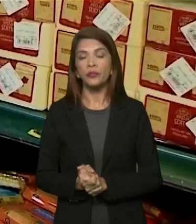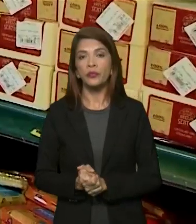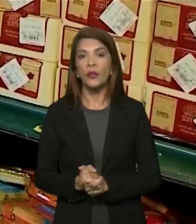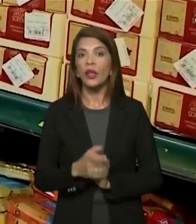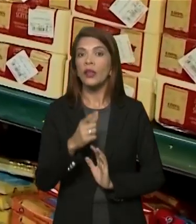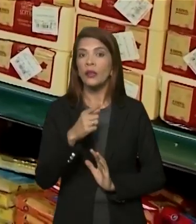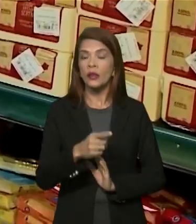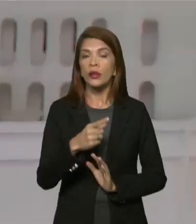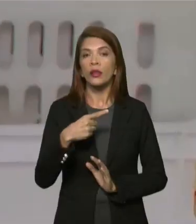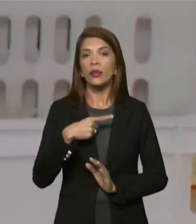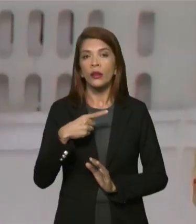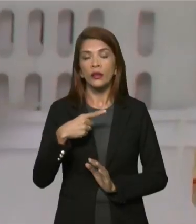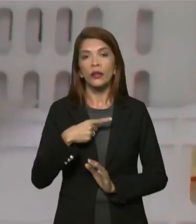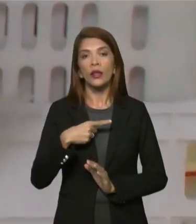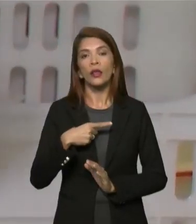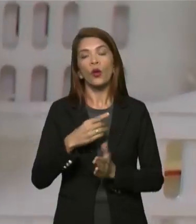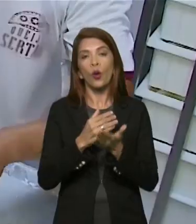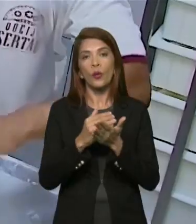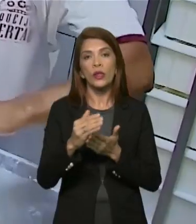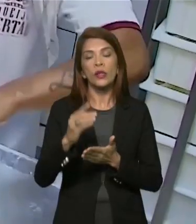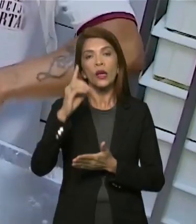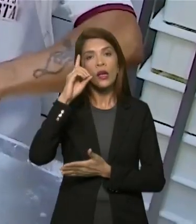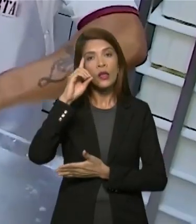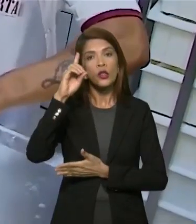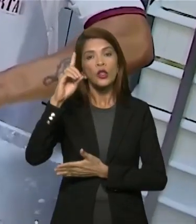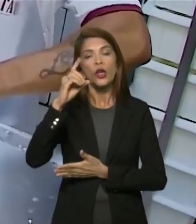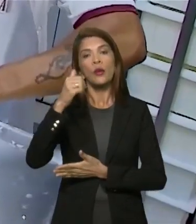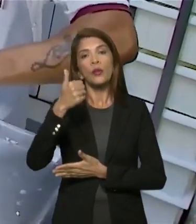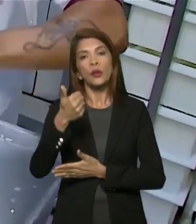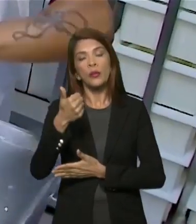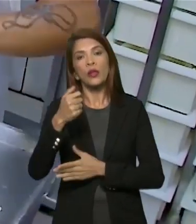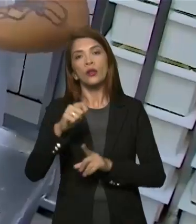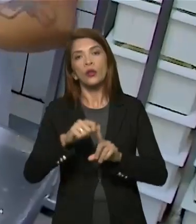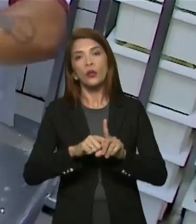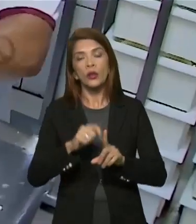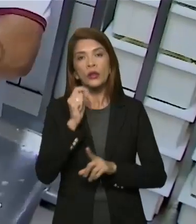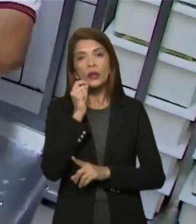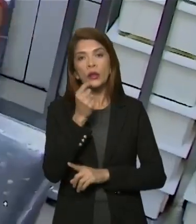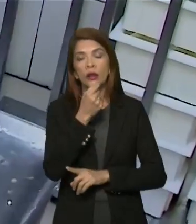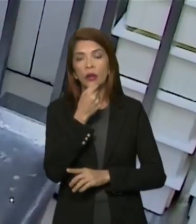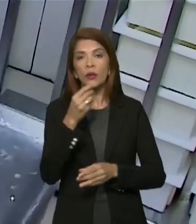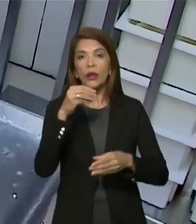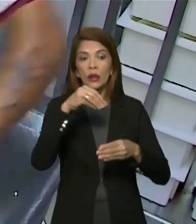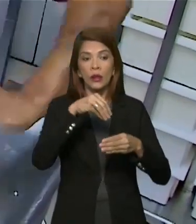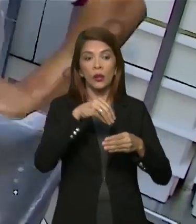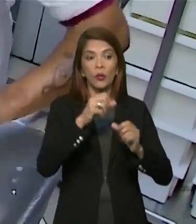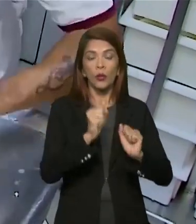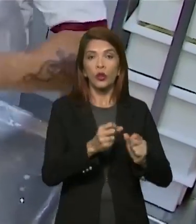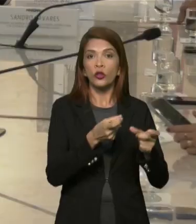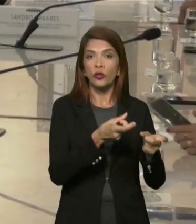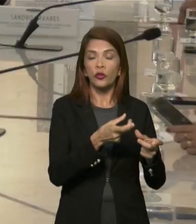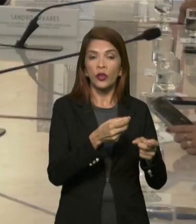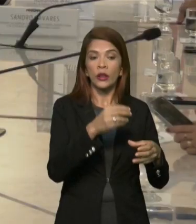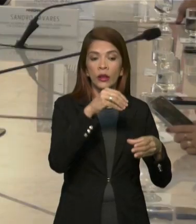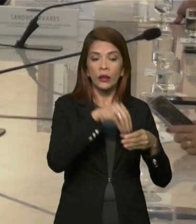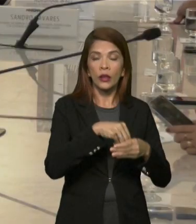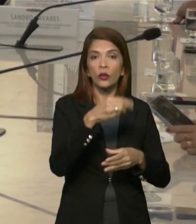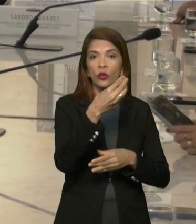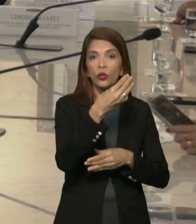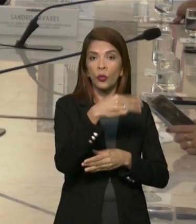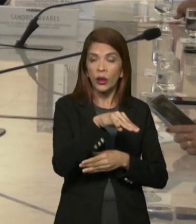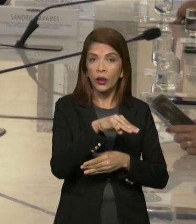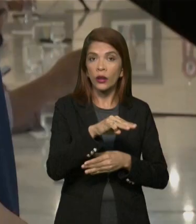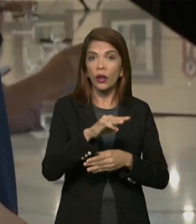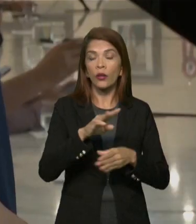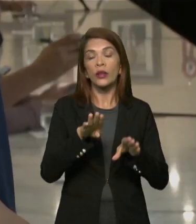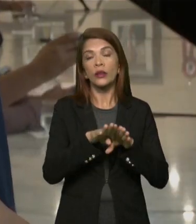efeito retroativo a 1º de setembro, será válido tanto para as vendas dentro do estado quanto para fora dele, estimulando a